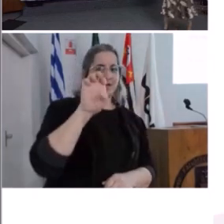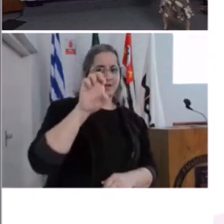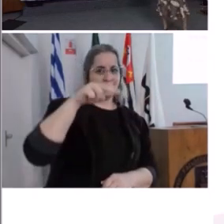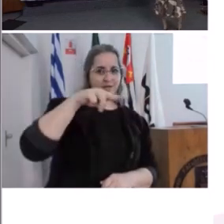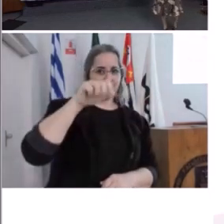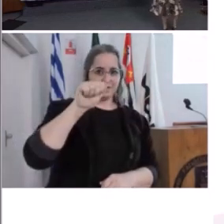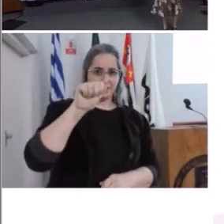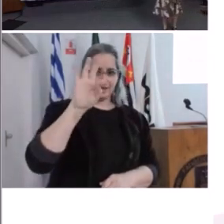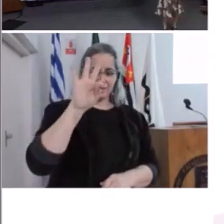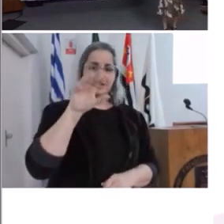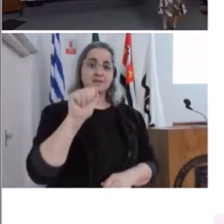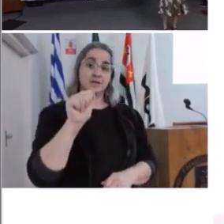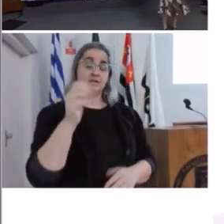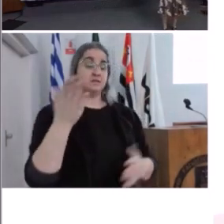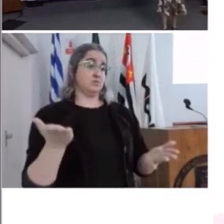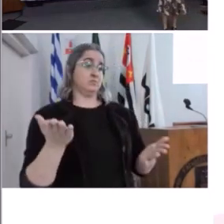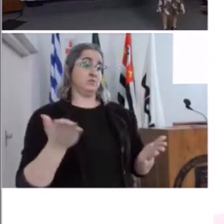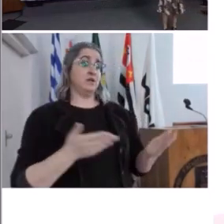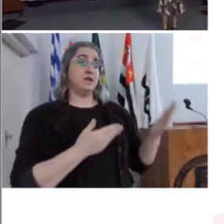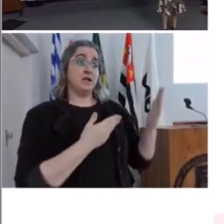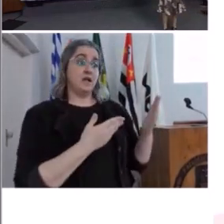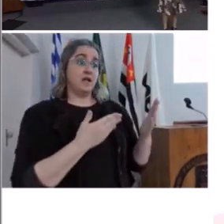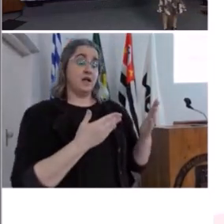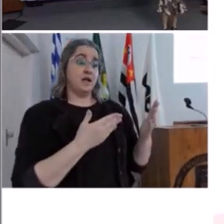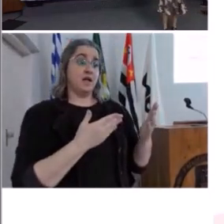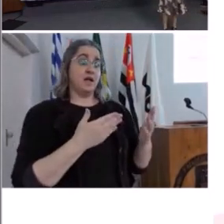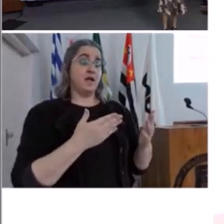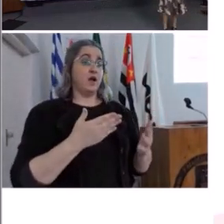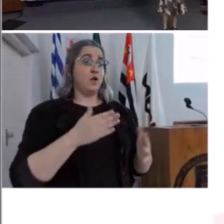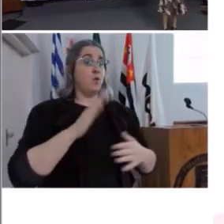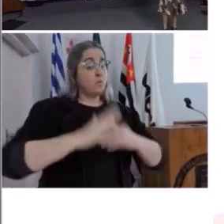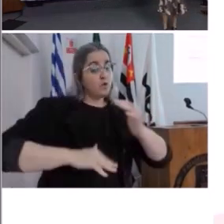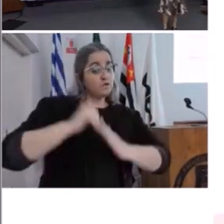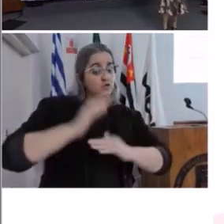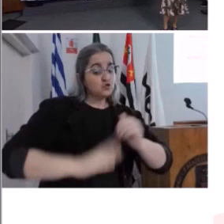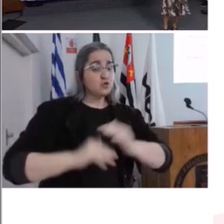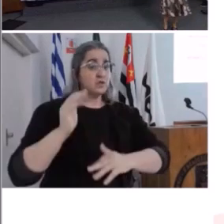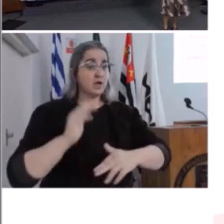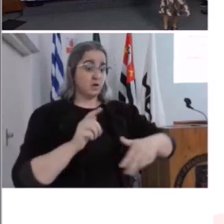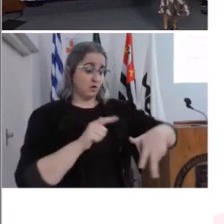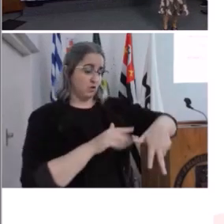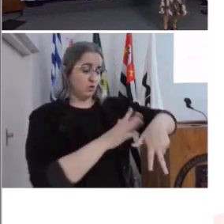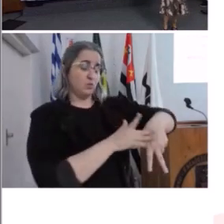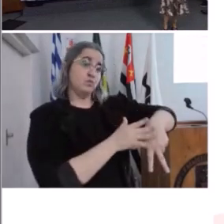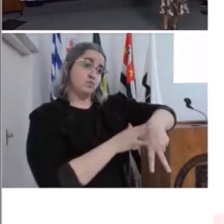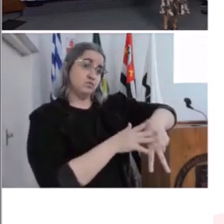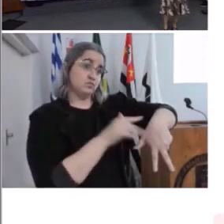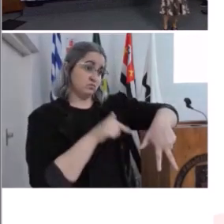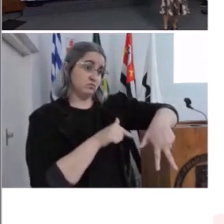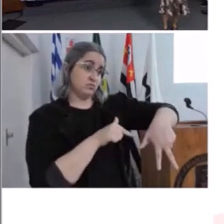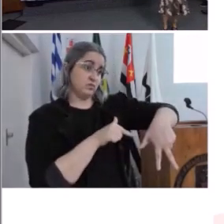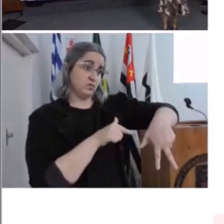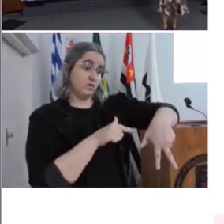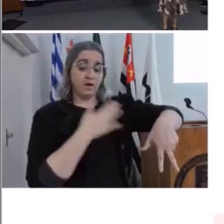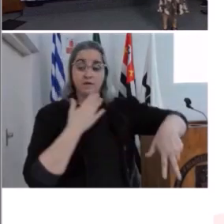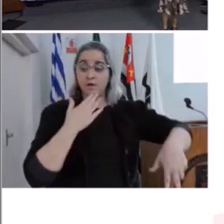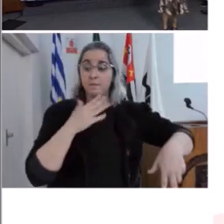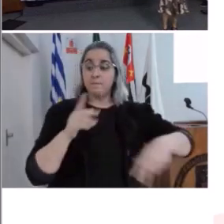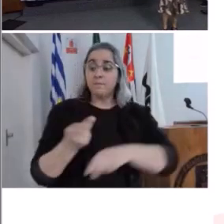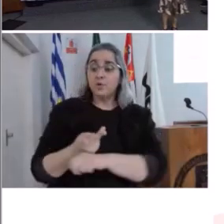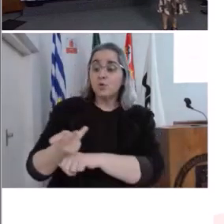a patologia que faz o profissional, o melhor, que faz o paciente procurar o profissional. Né? Então,